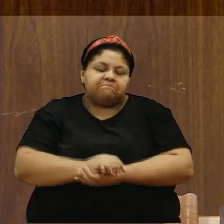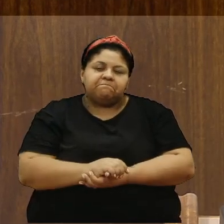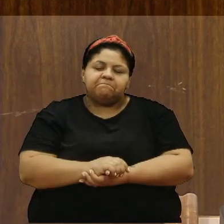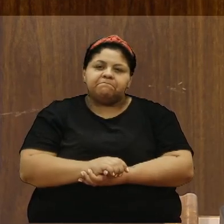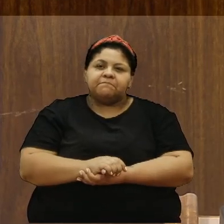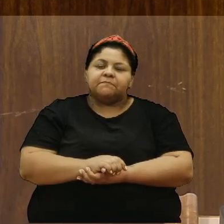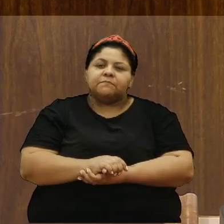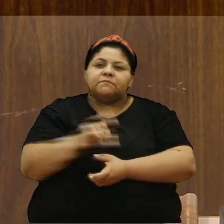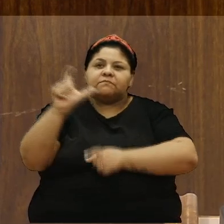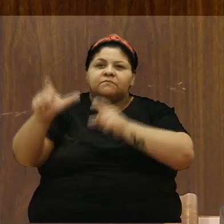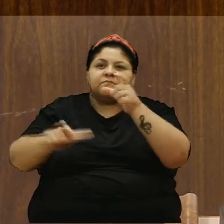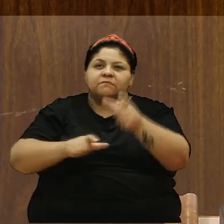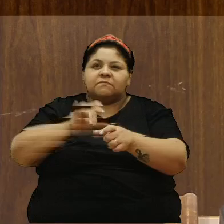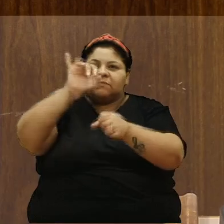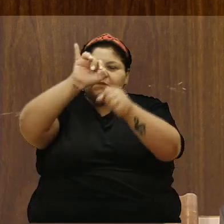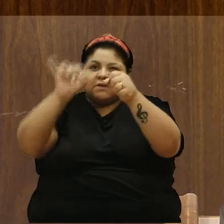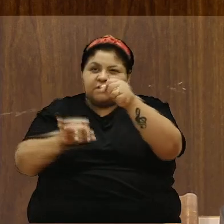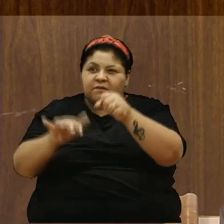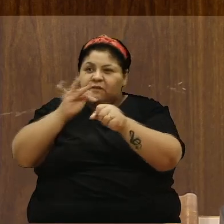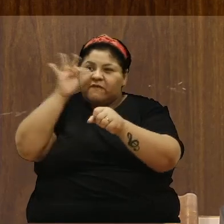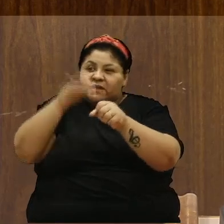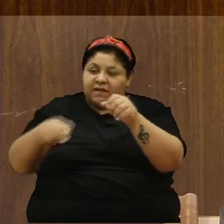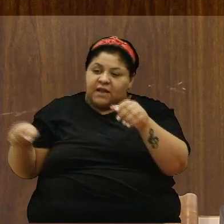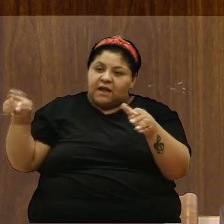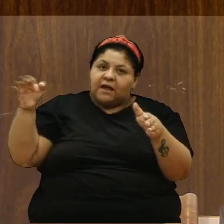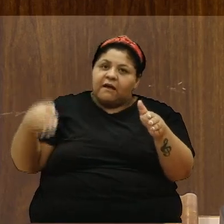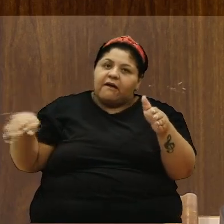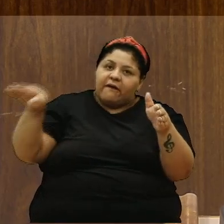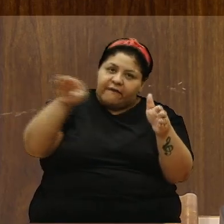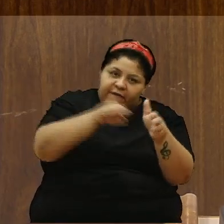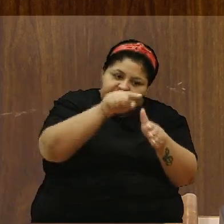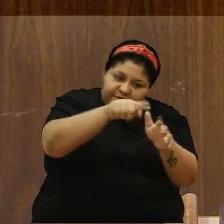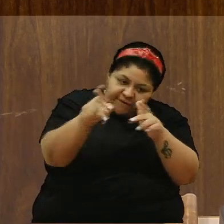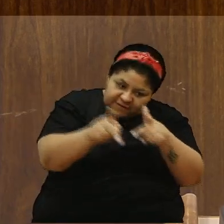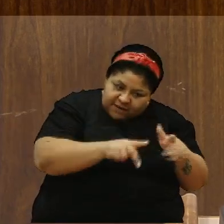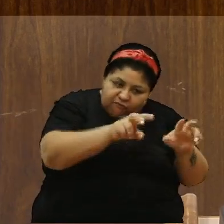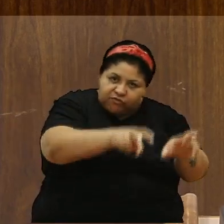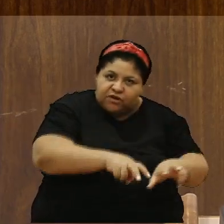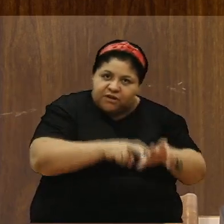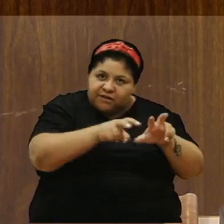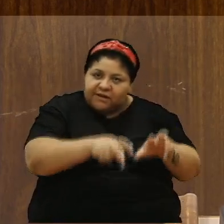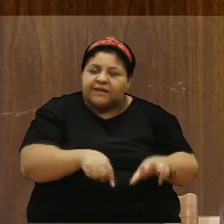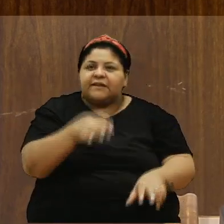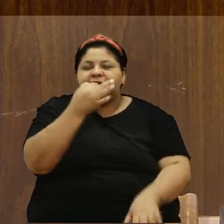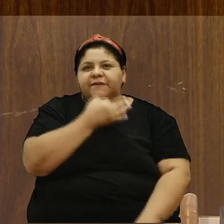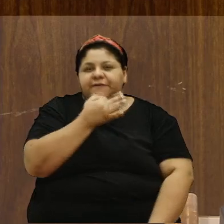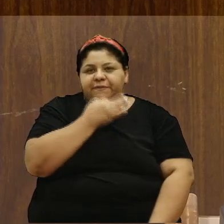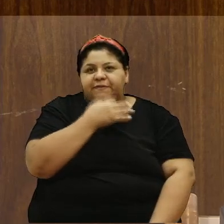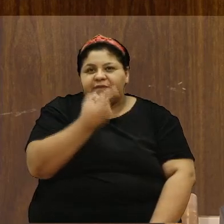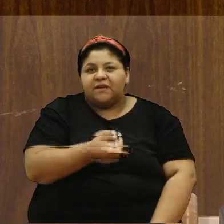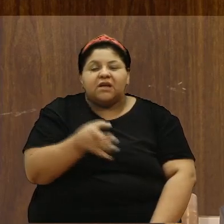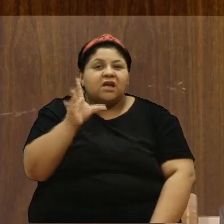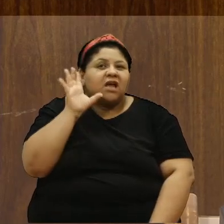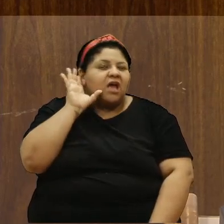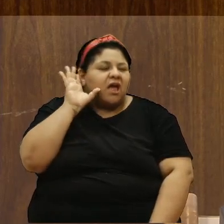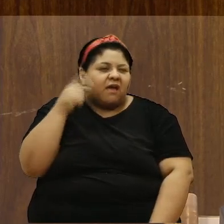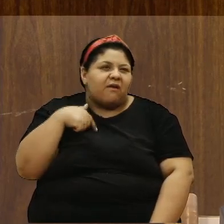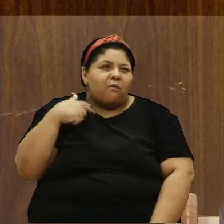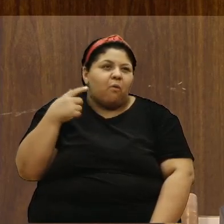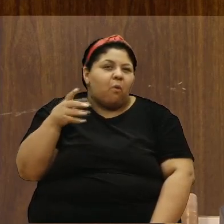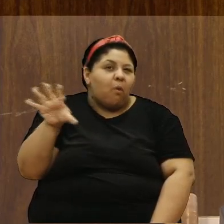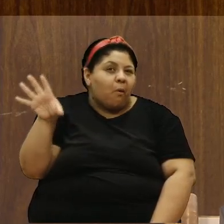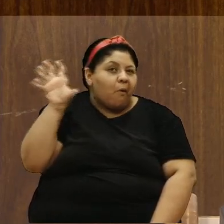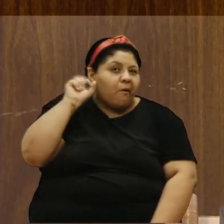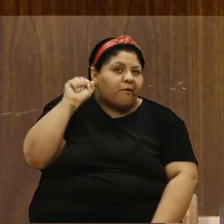as pessoas da Itália e da França vinham para cá, visitavam o nosso interior, a nossa cidade, eu ouvi uma vez,